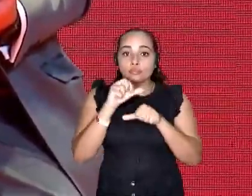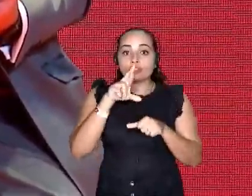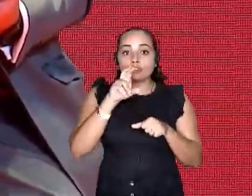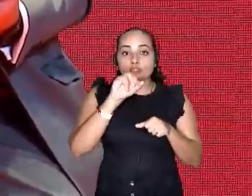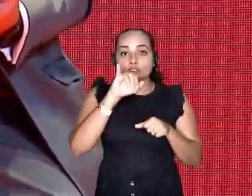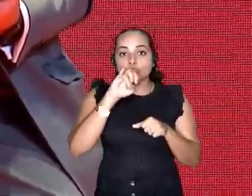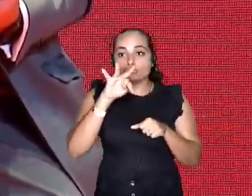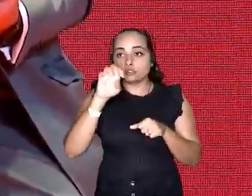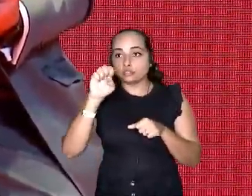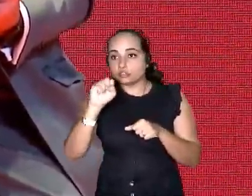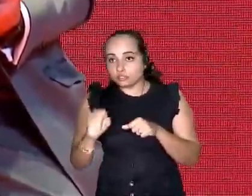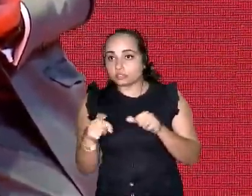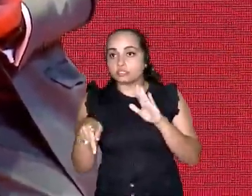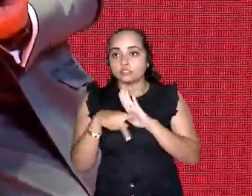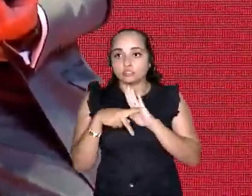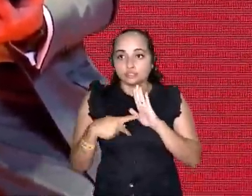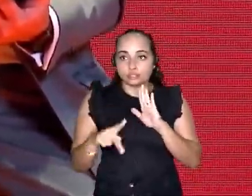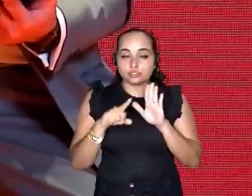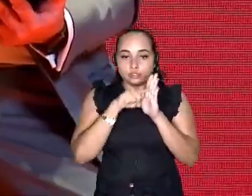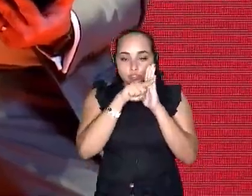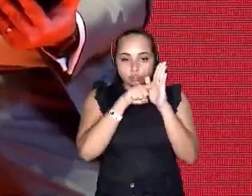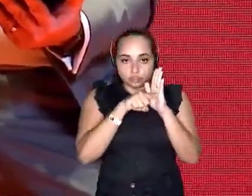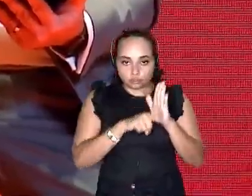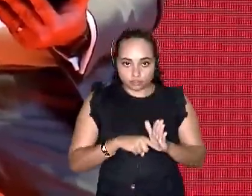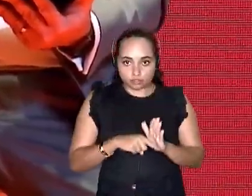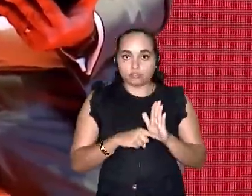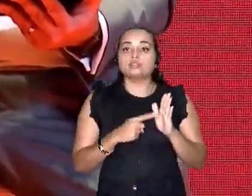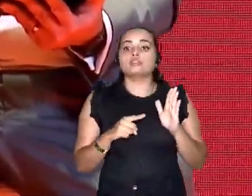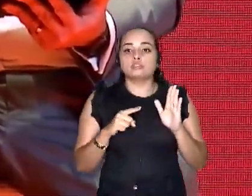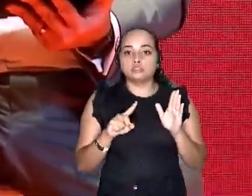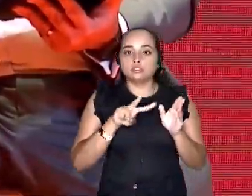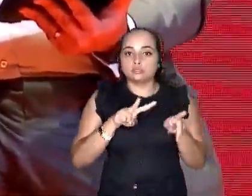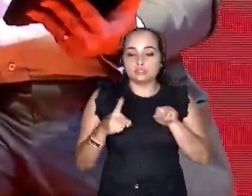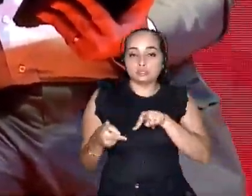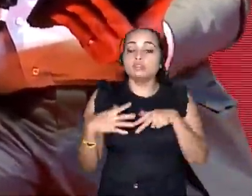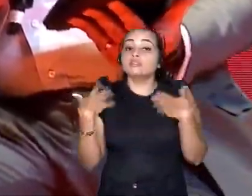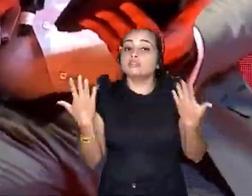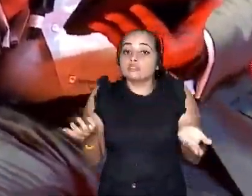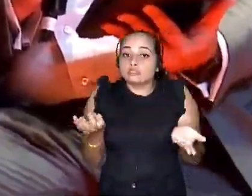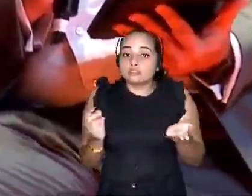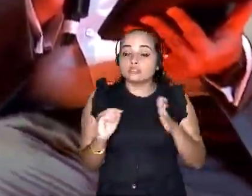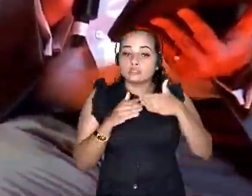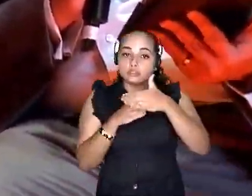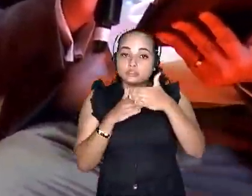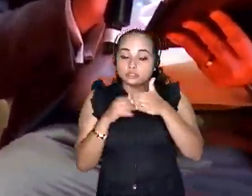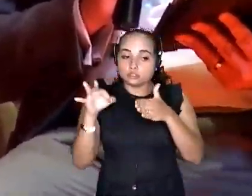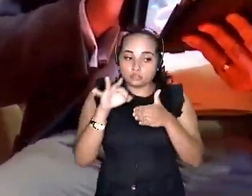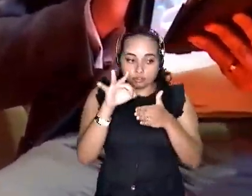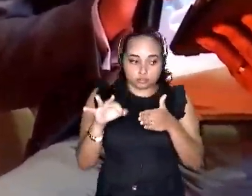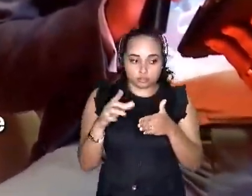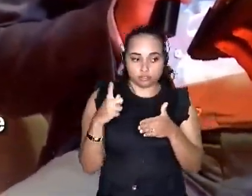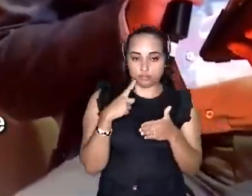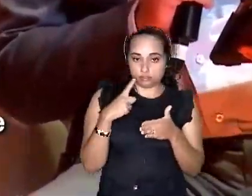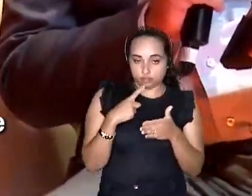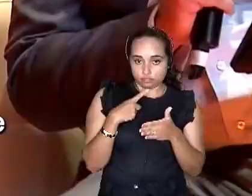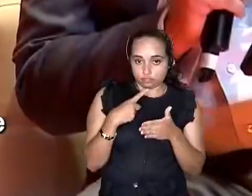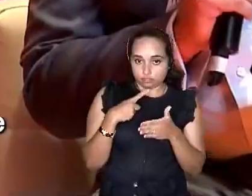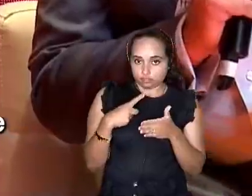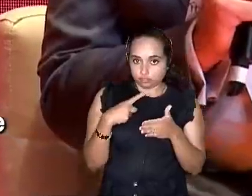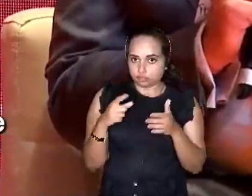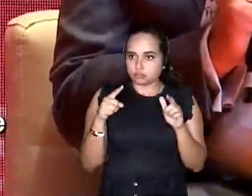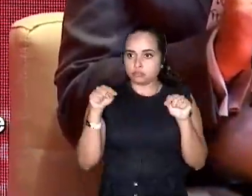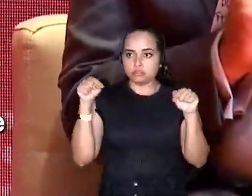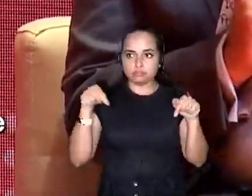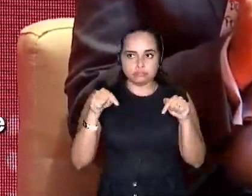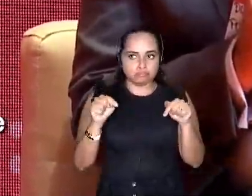foram abarcados pela análise de preço de transferência. Então, aqueles limites percentuais que existiam